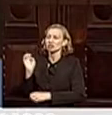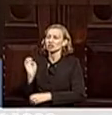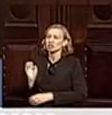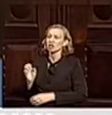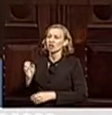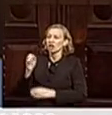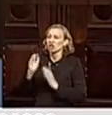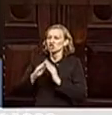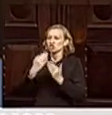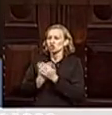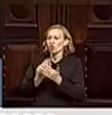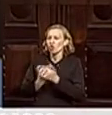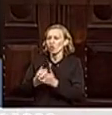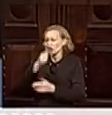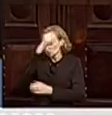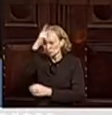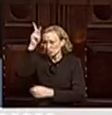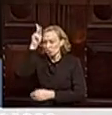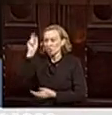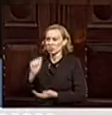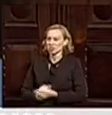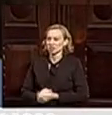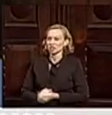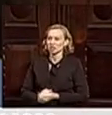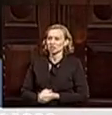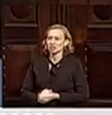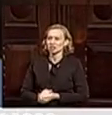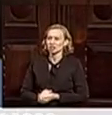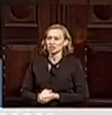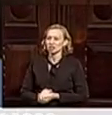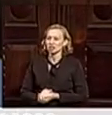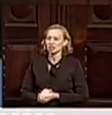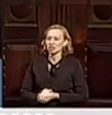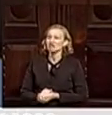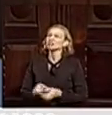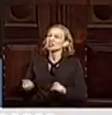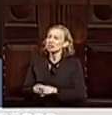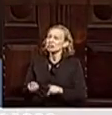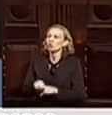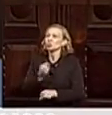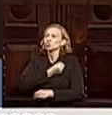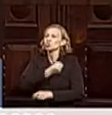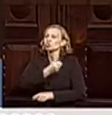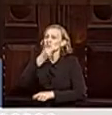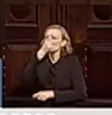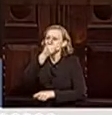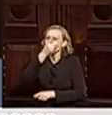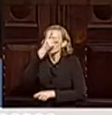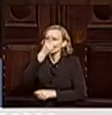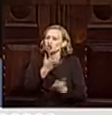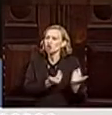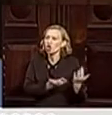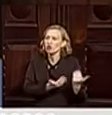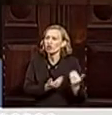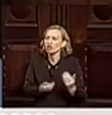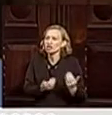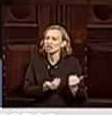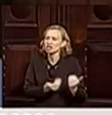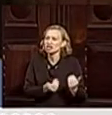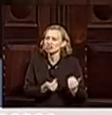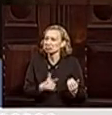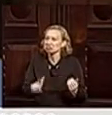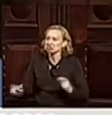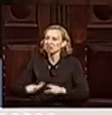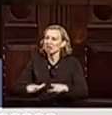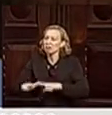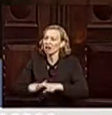um quantitativo de jovens desempregados que é o dobro da média mundial. Todos sabemos que todos os estudos